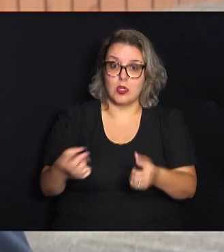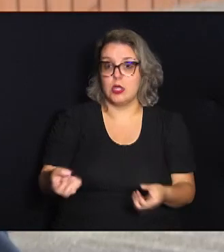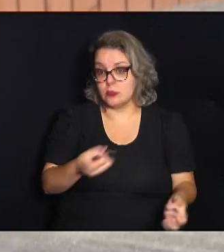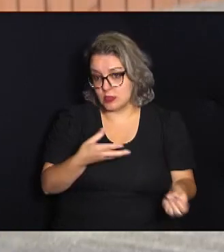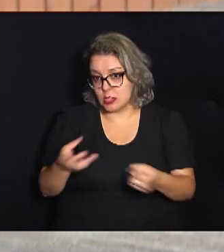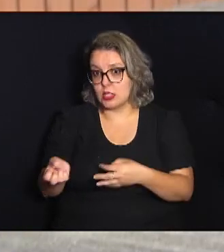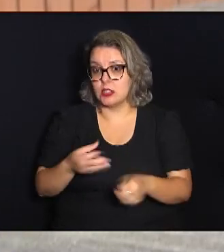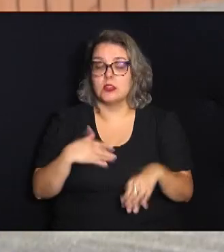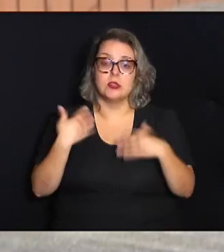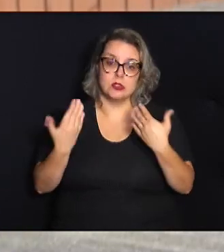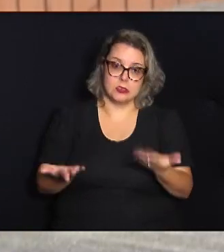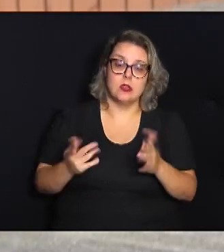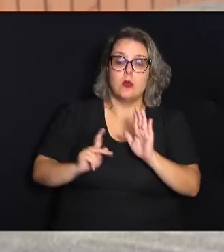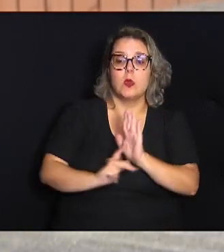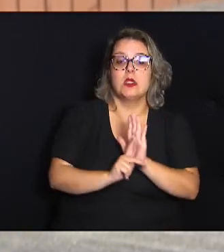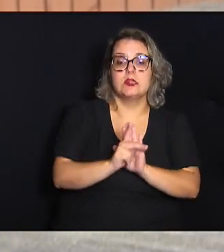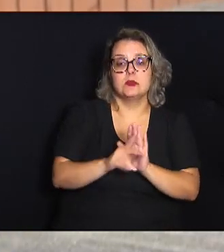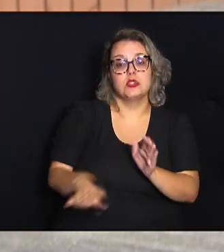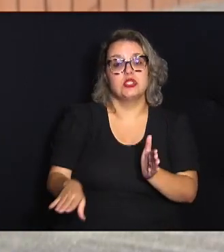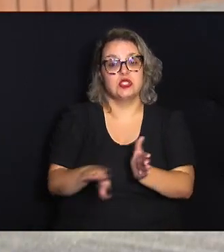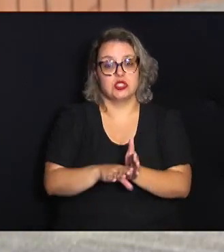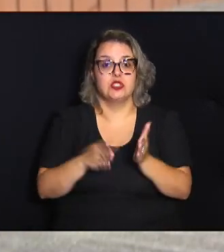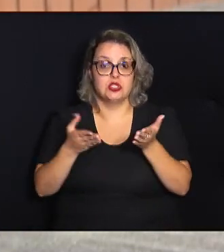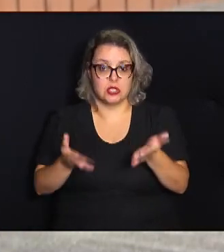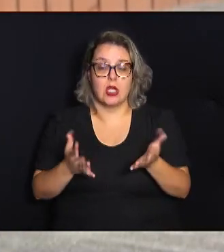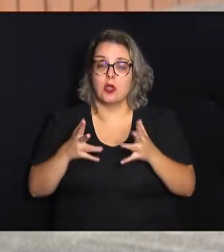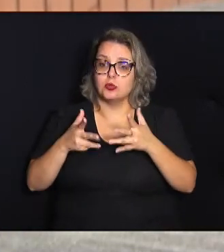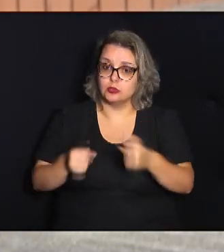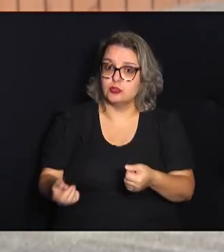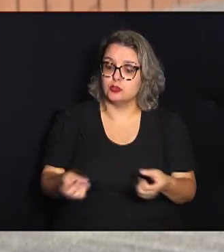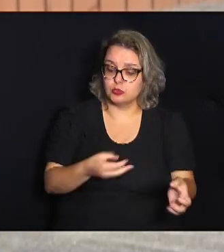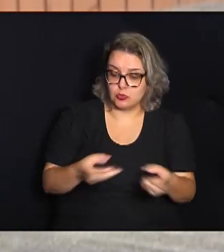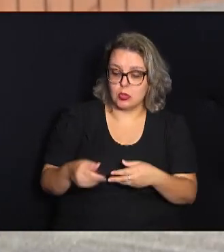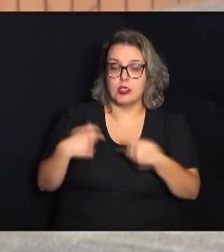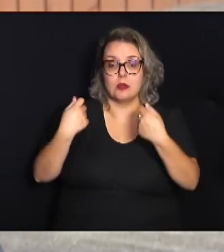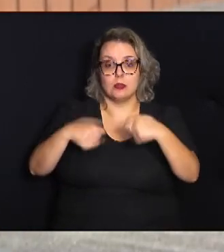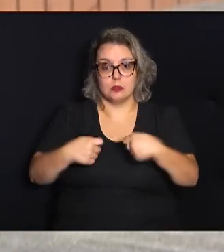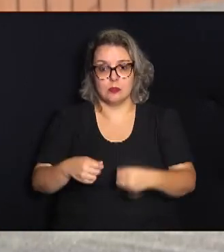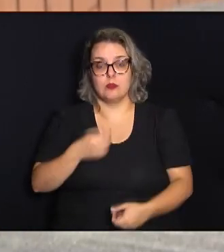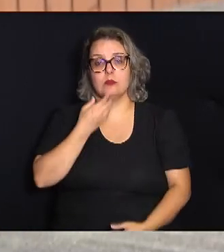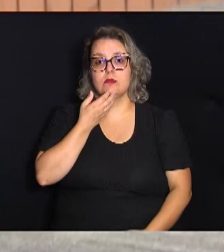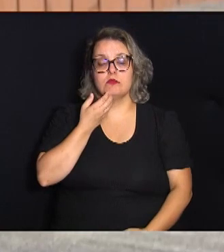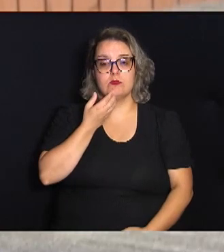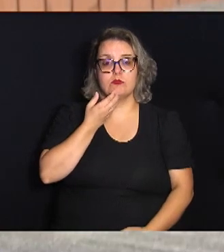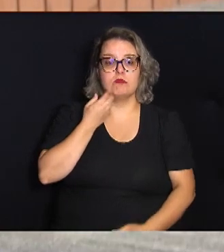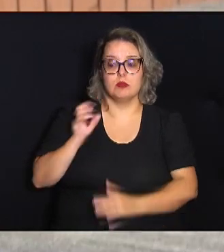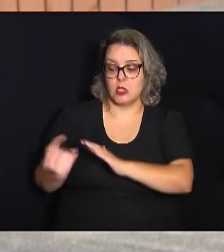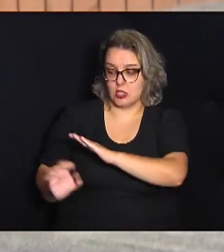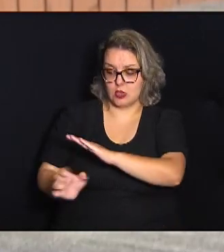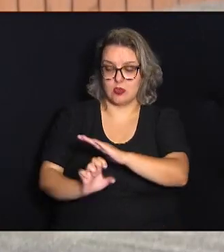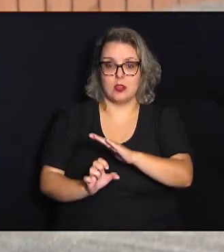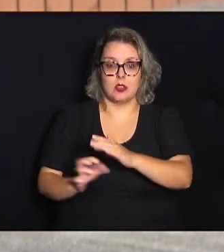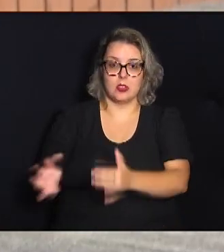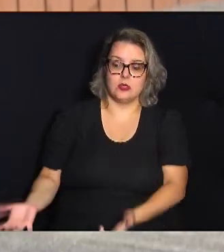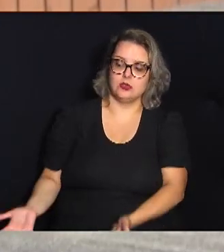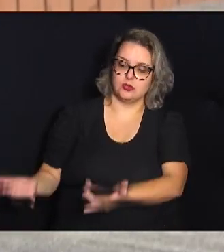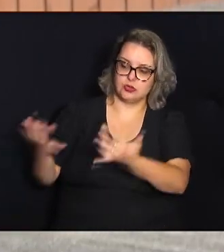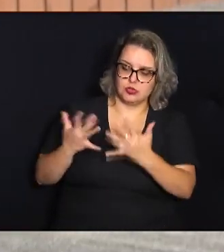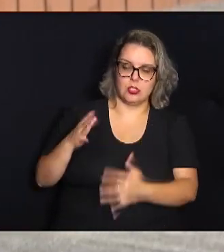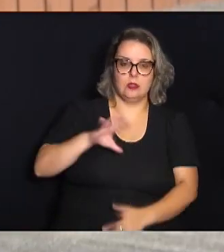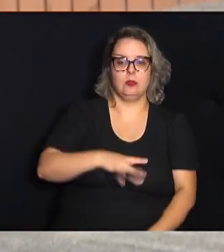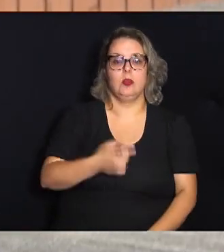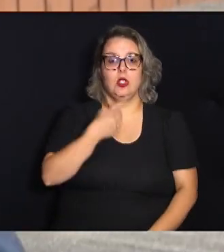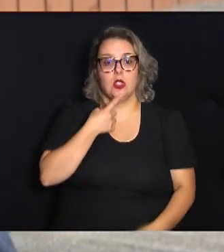atualizada. Então, esse projeto vem de encontro àquilo que a gente precisa para que as empresas venham até Campinas e tragam aí